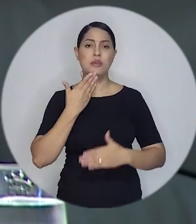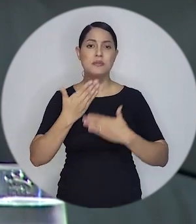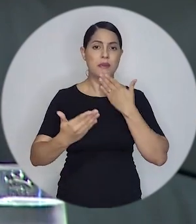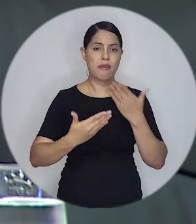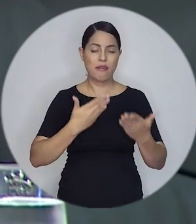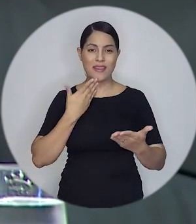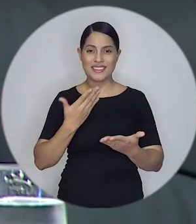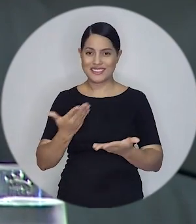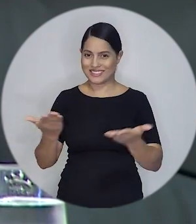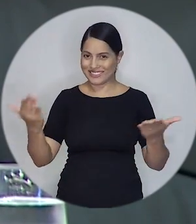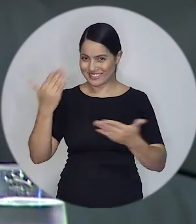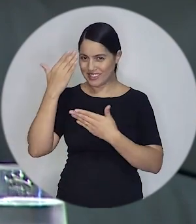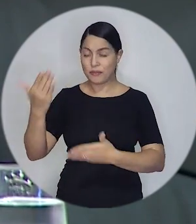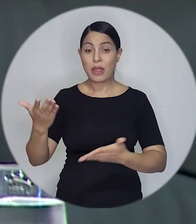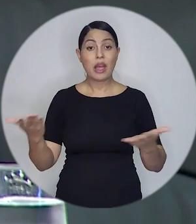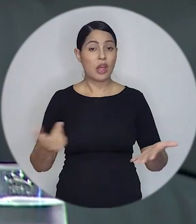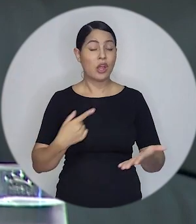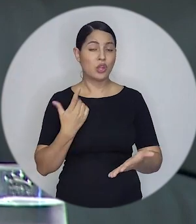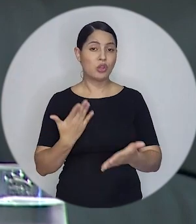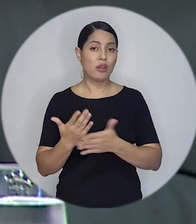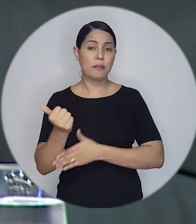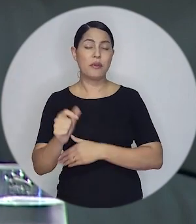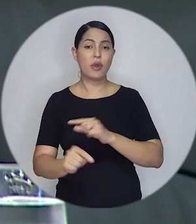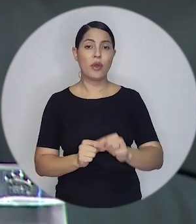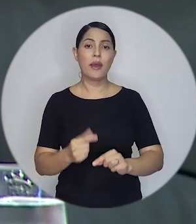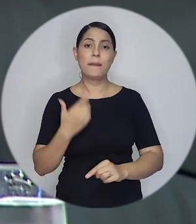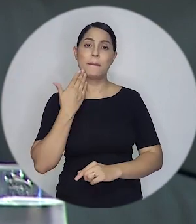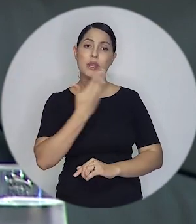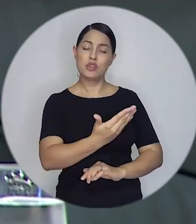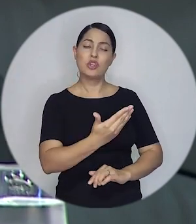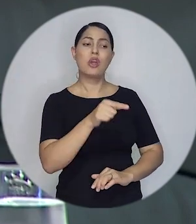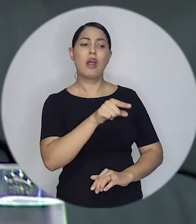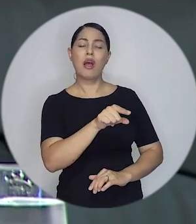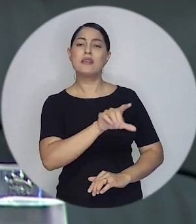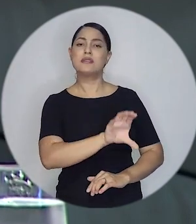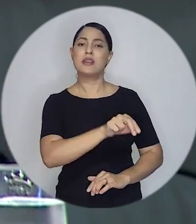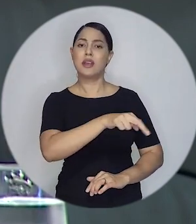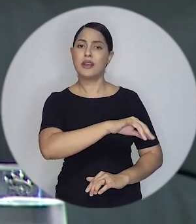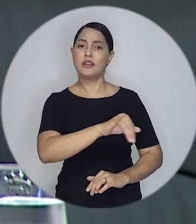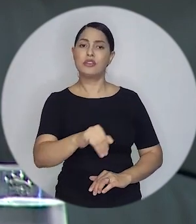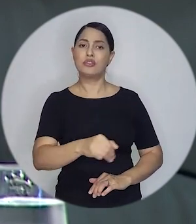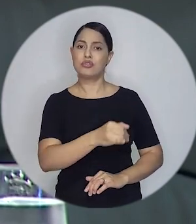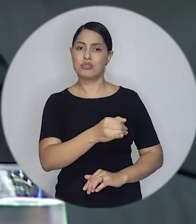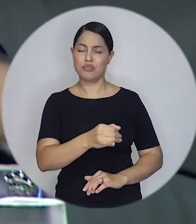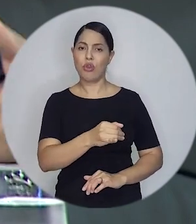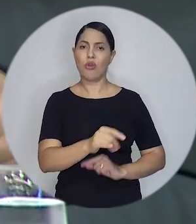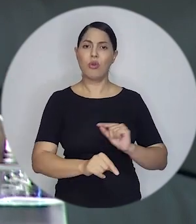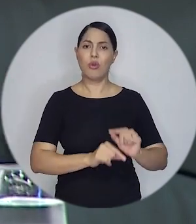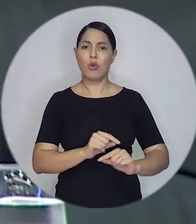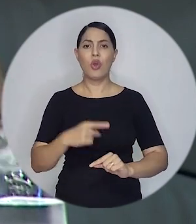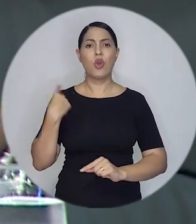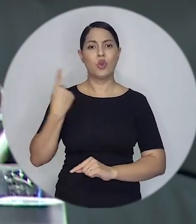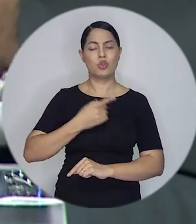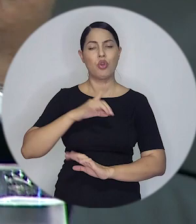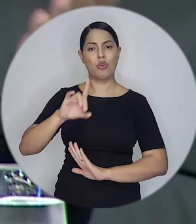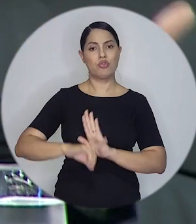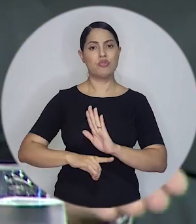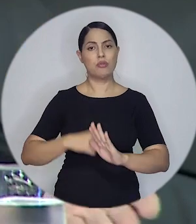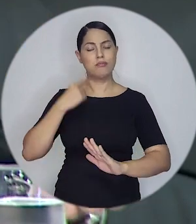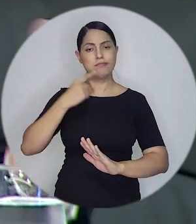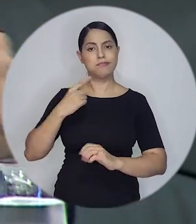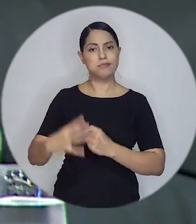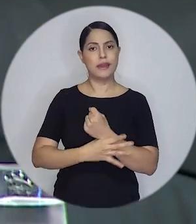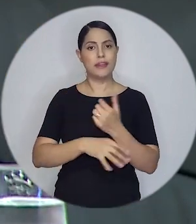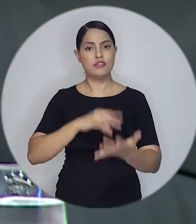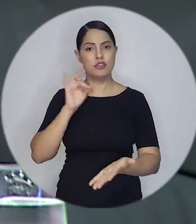pela aclamação, né, a quem agradeço, para que nós pudéssemos fazer esse encaminhamento e, com isso, garantir cada vez mais proteção às